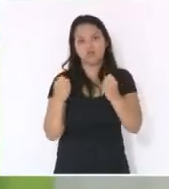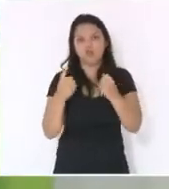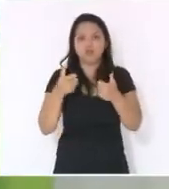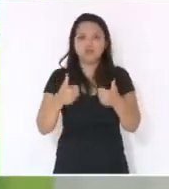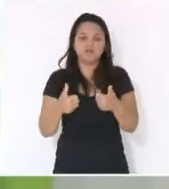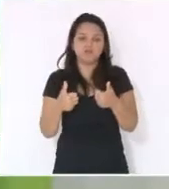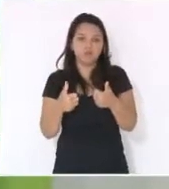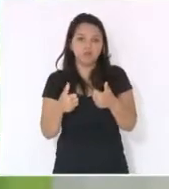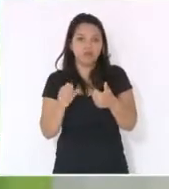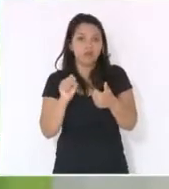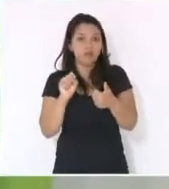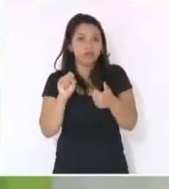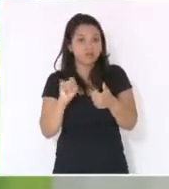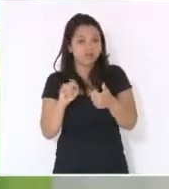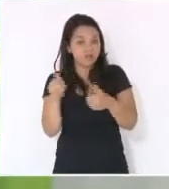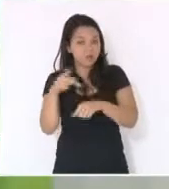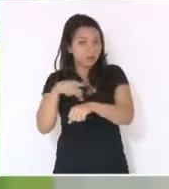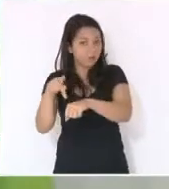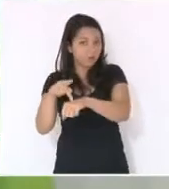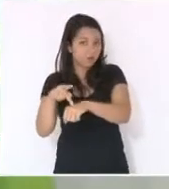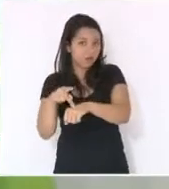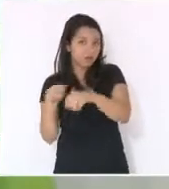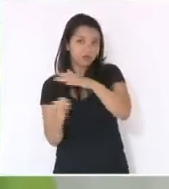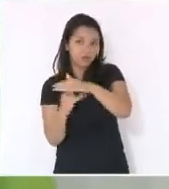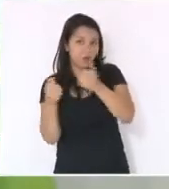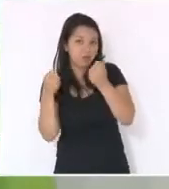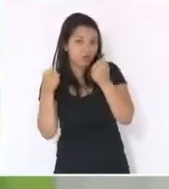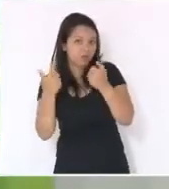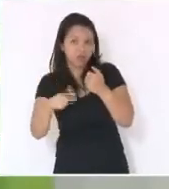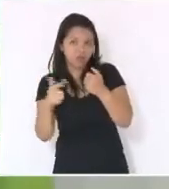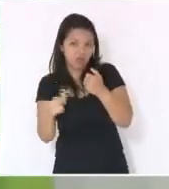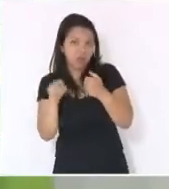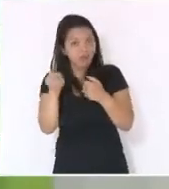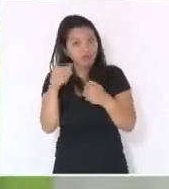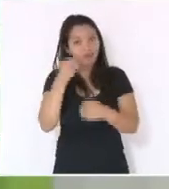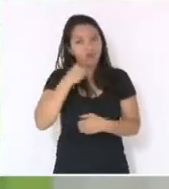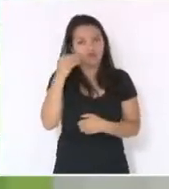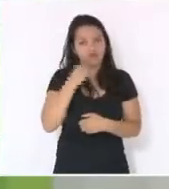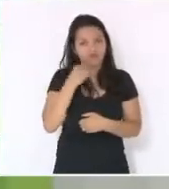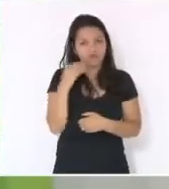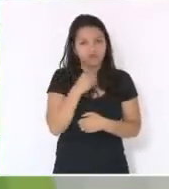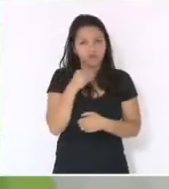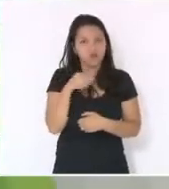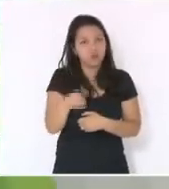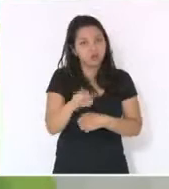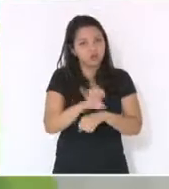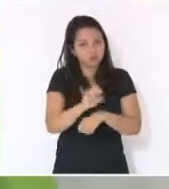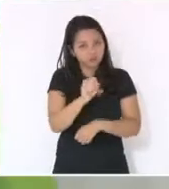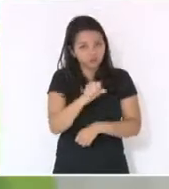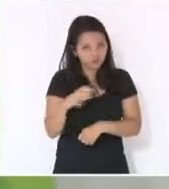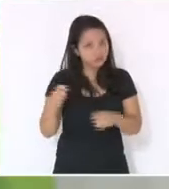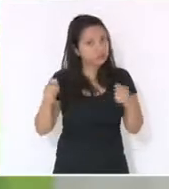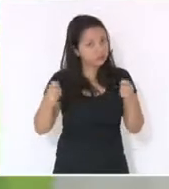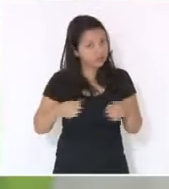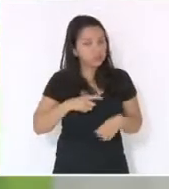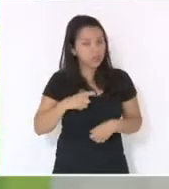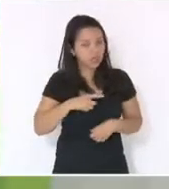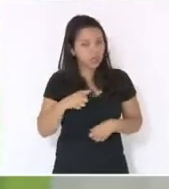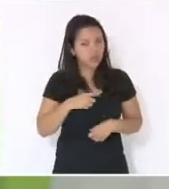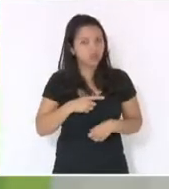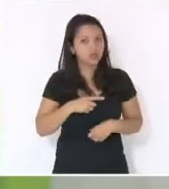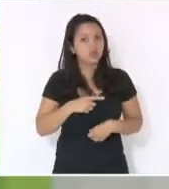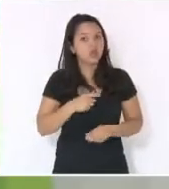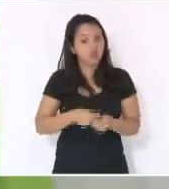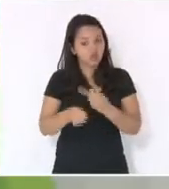País sem indústria forte é país fraco. E o Estado de Santa Catarina tem, na sua matriz